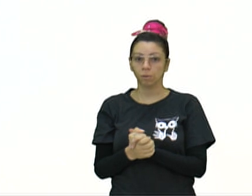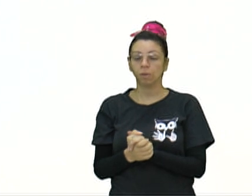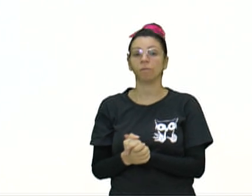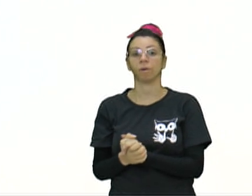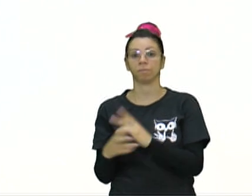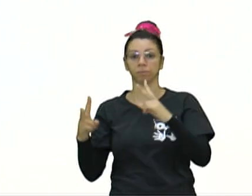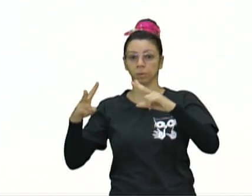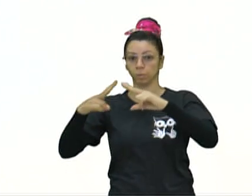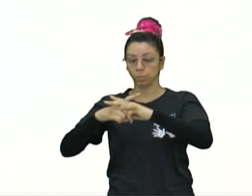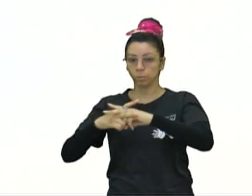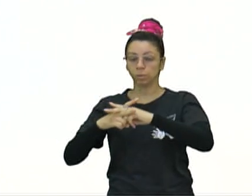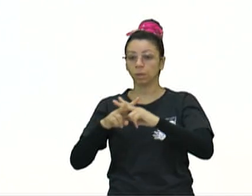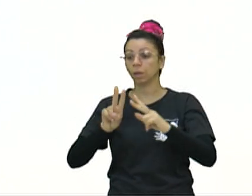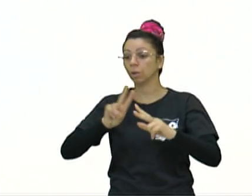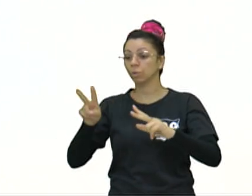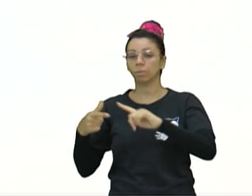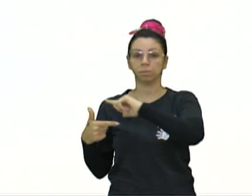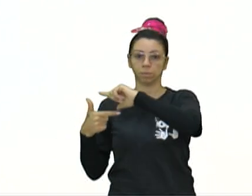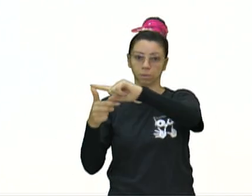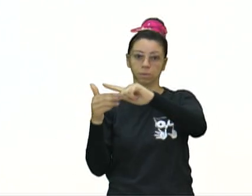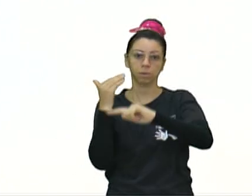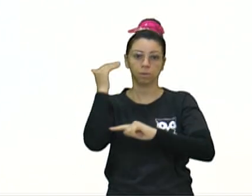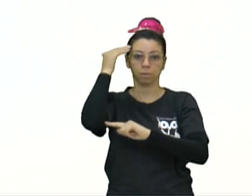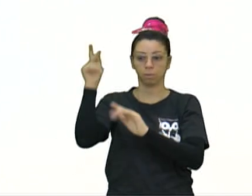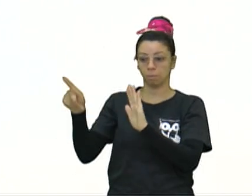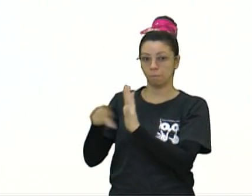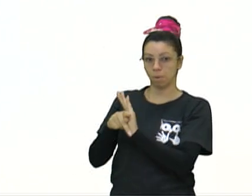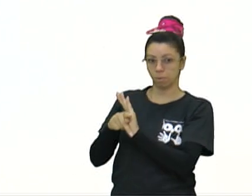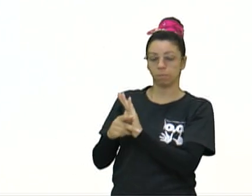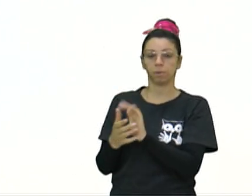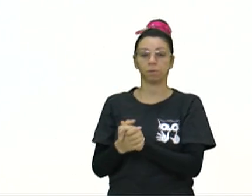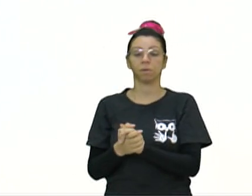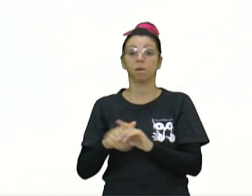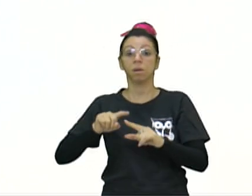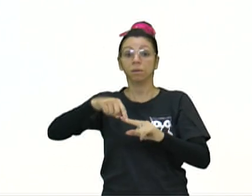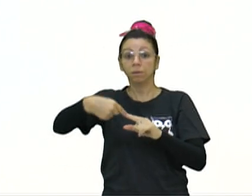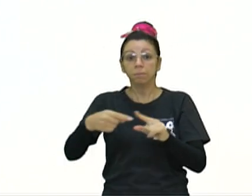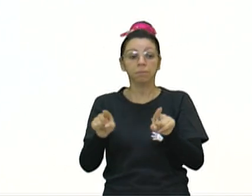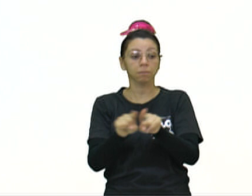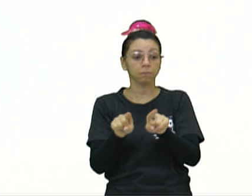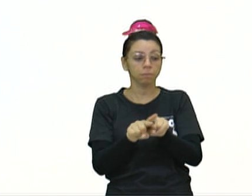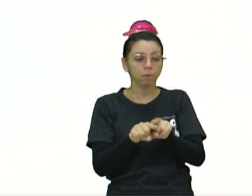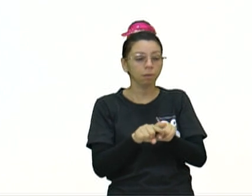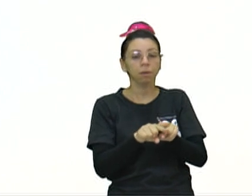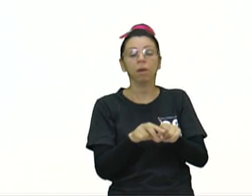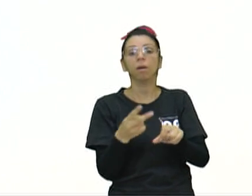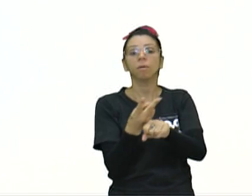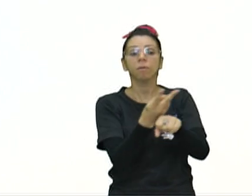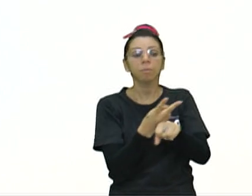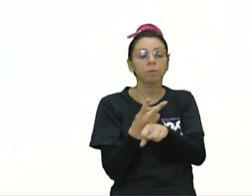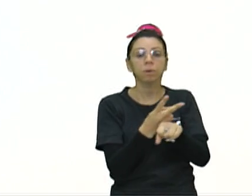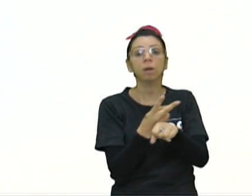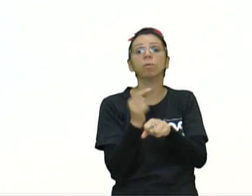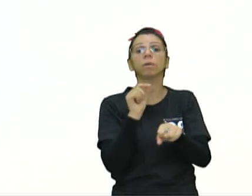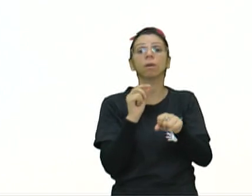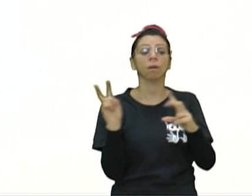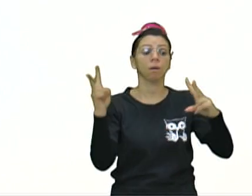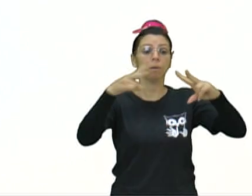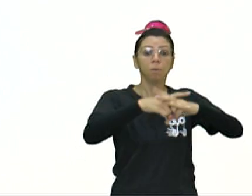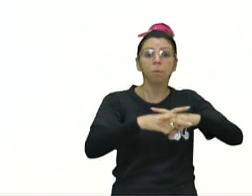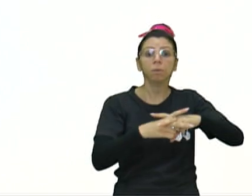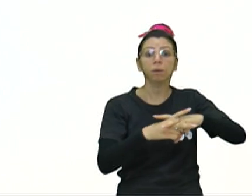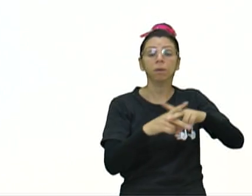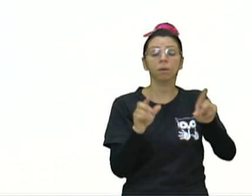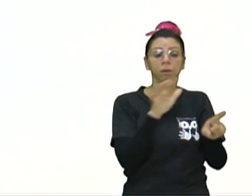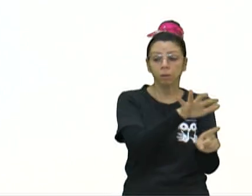coreana, outras lutas de outros países e vão marcar ali, vão escrever da onde que veio e que luta foi essa que deu origem à criação do